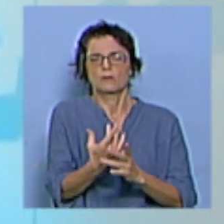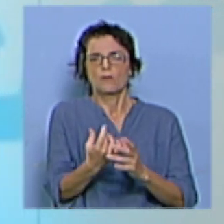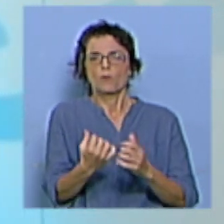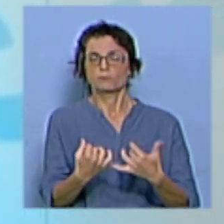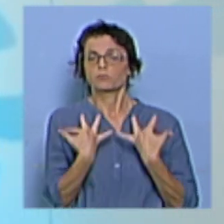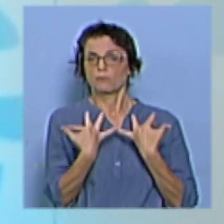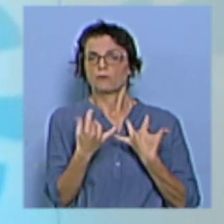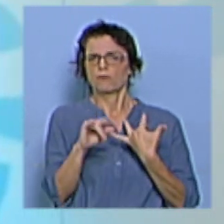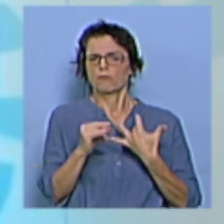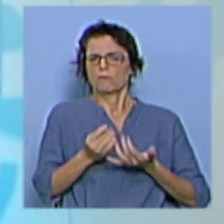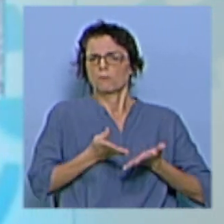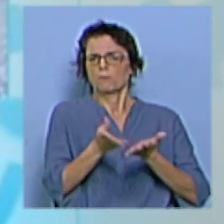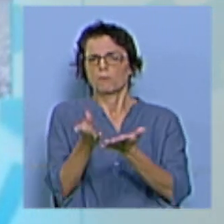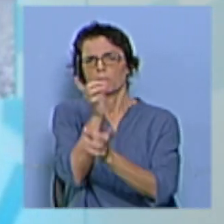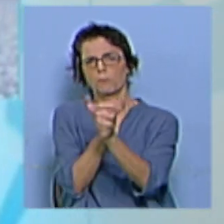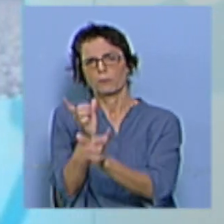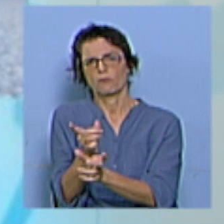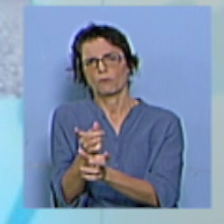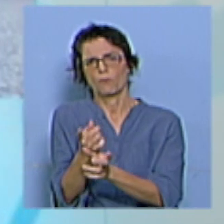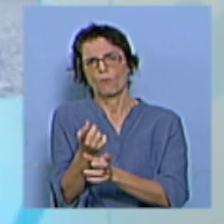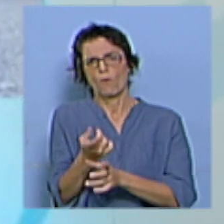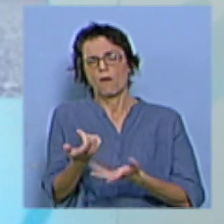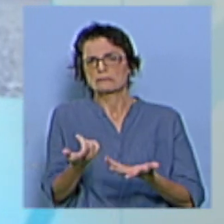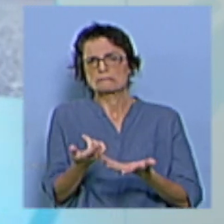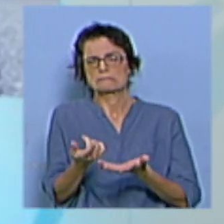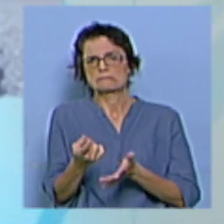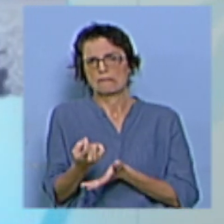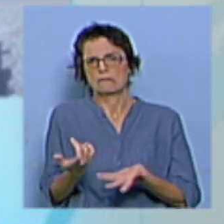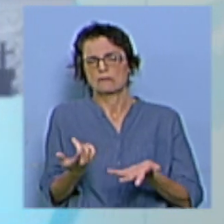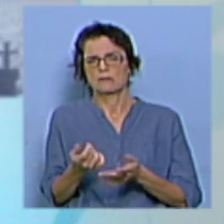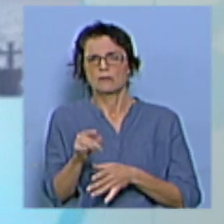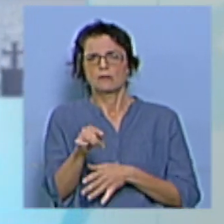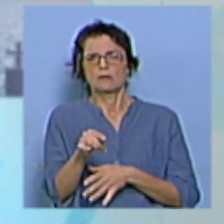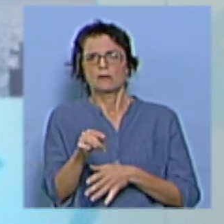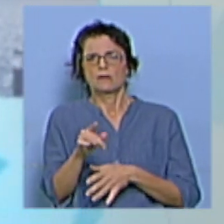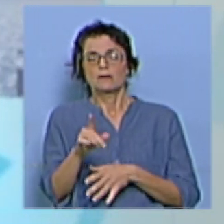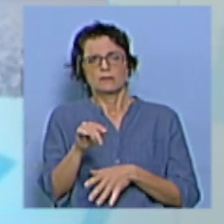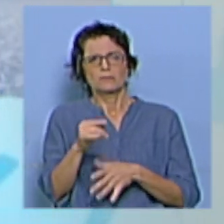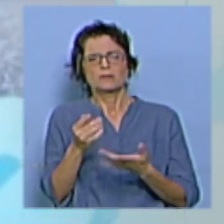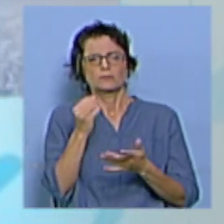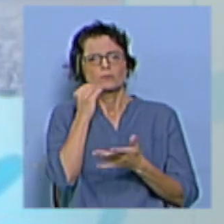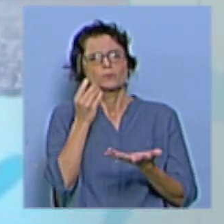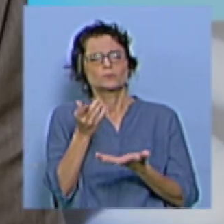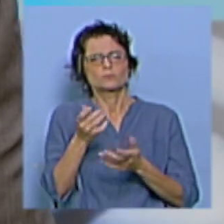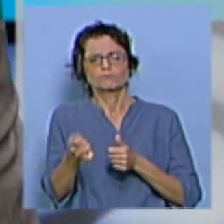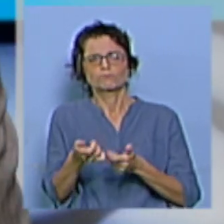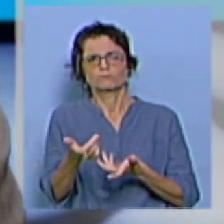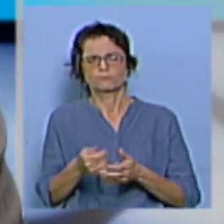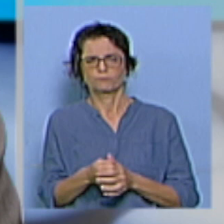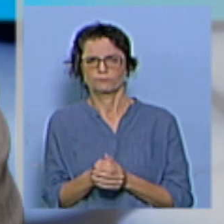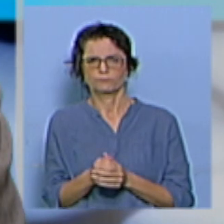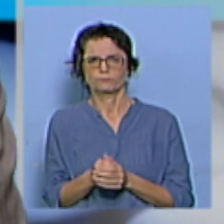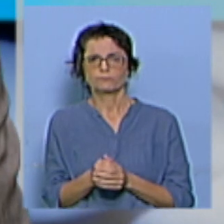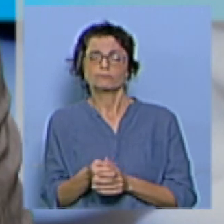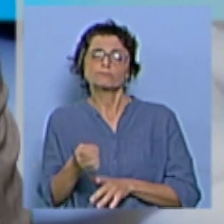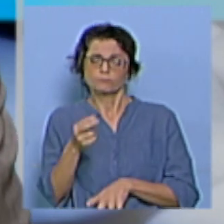precisa. Há aí uma linha da frente que é o fim da linha, muitas vezes, para quando é preciso ajudar? É exatamente